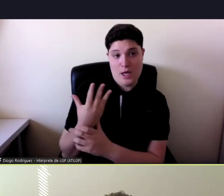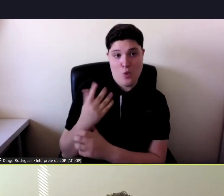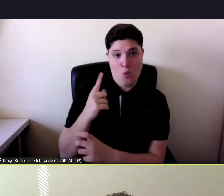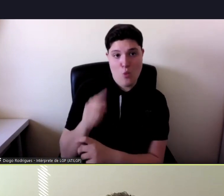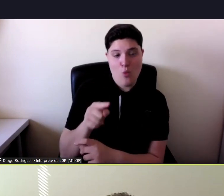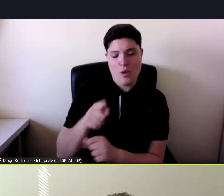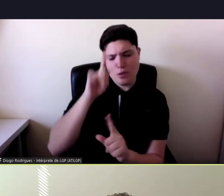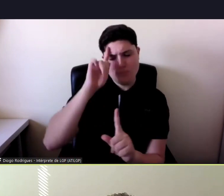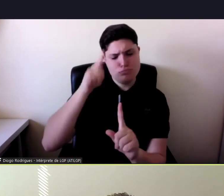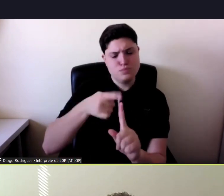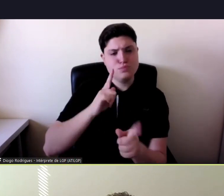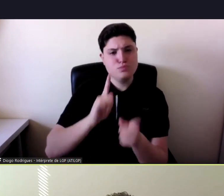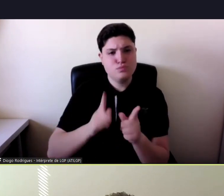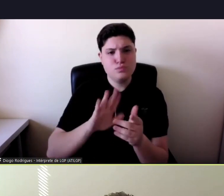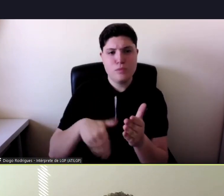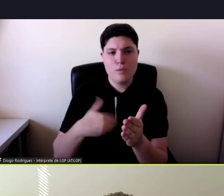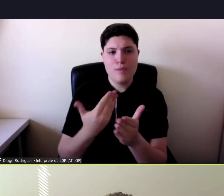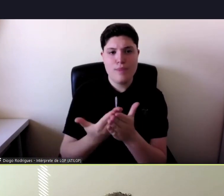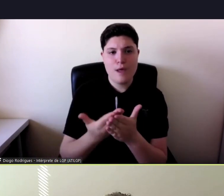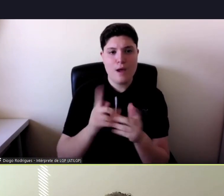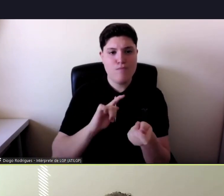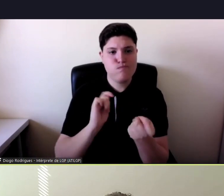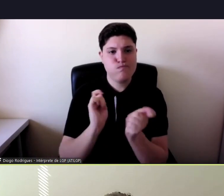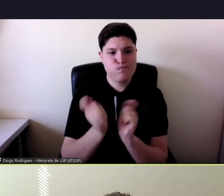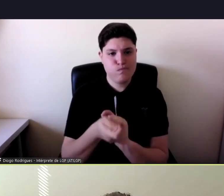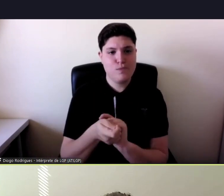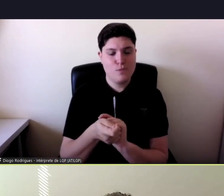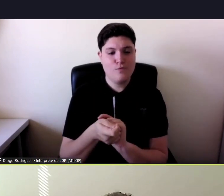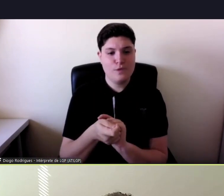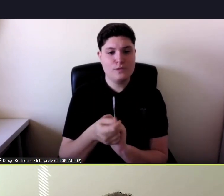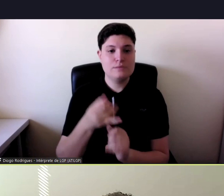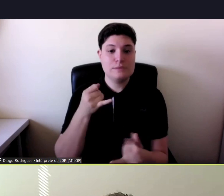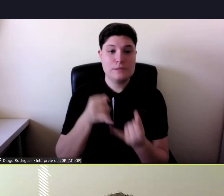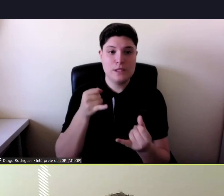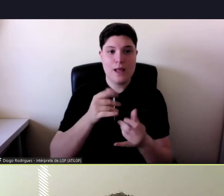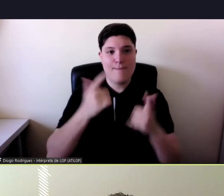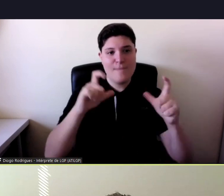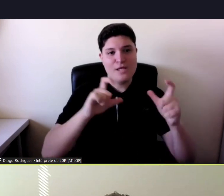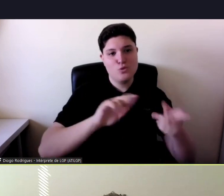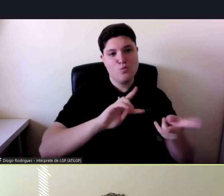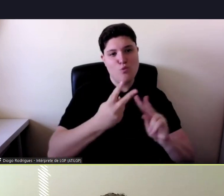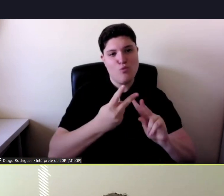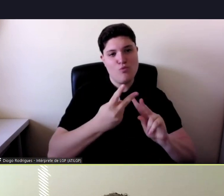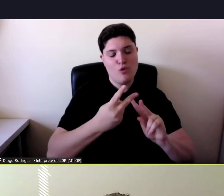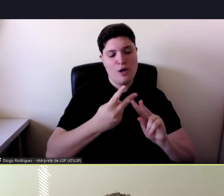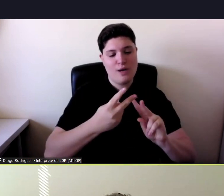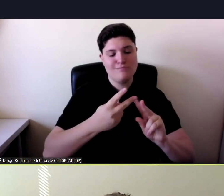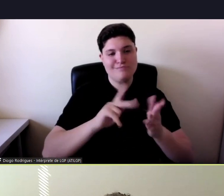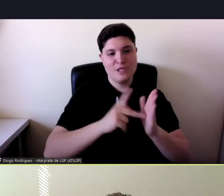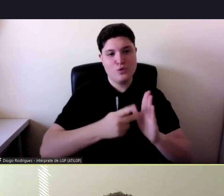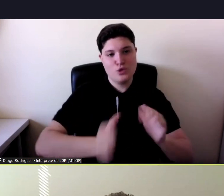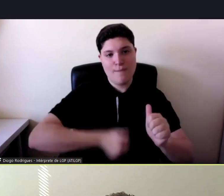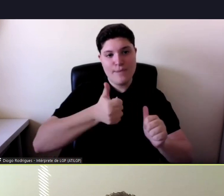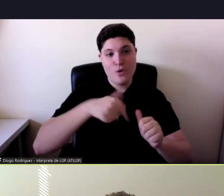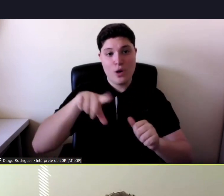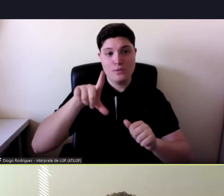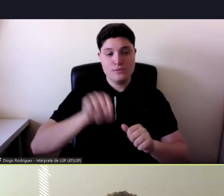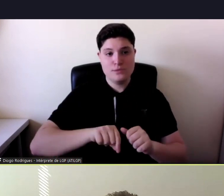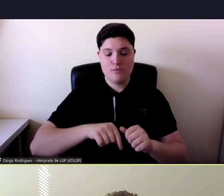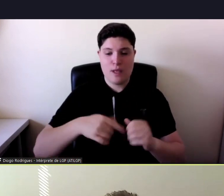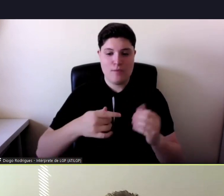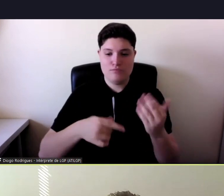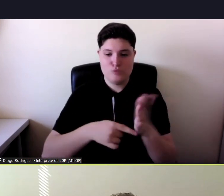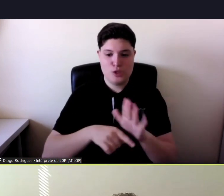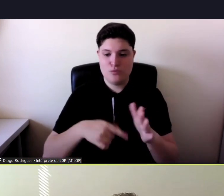objetivo a promoção e a transformação digital das empresas e também outras entidades públicas,